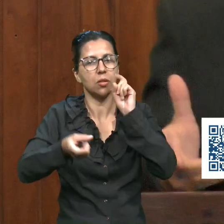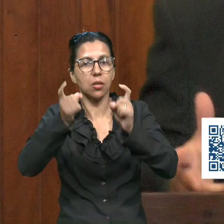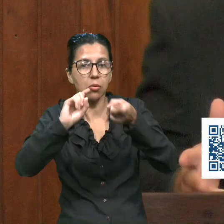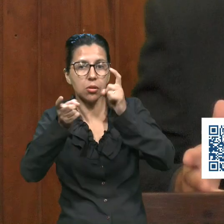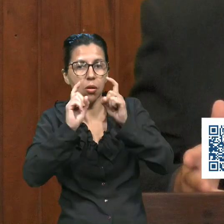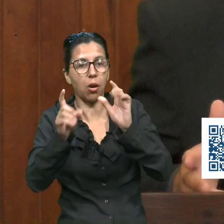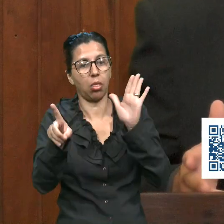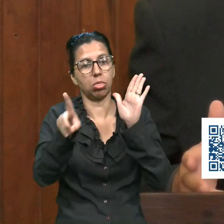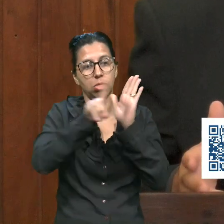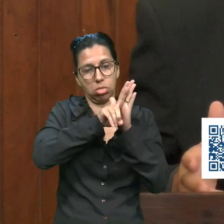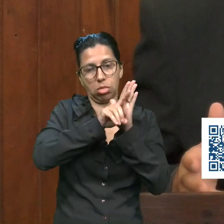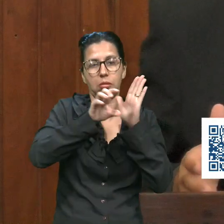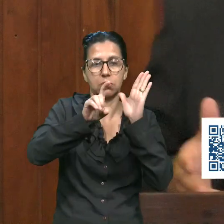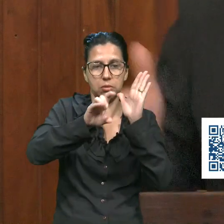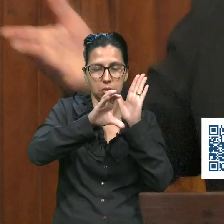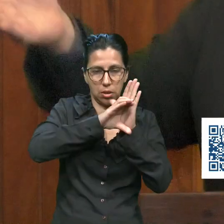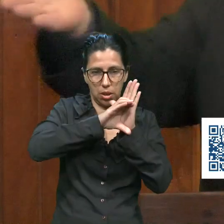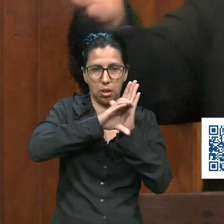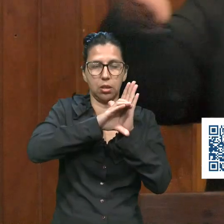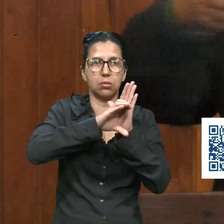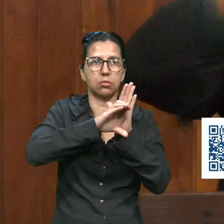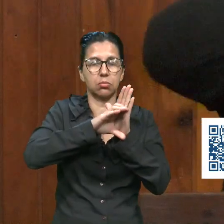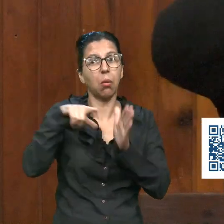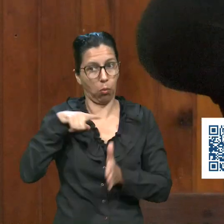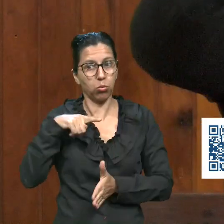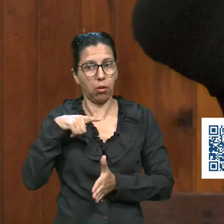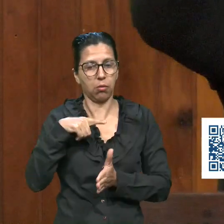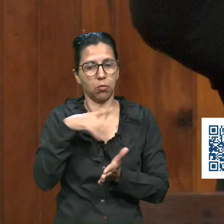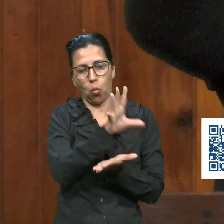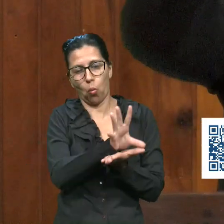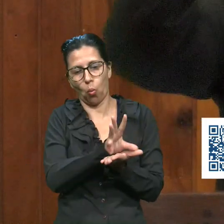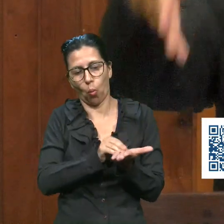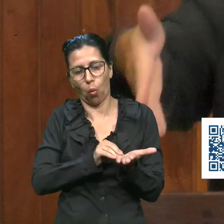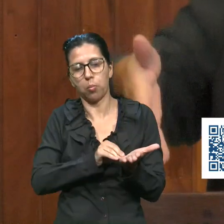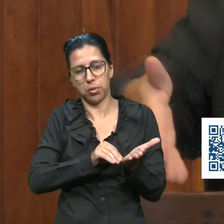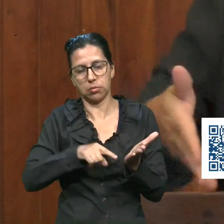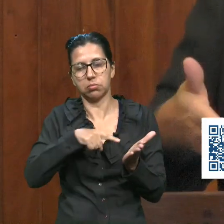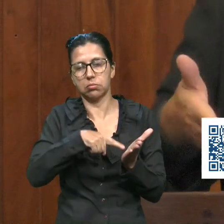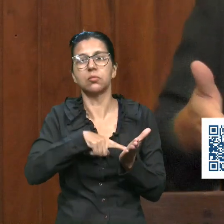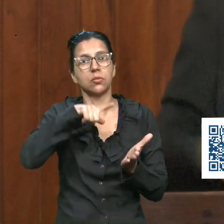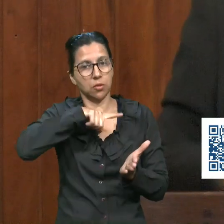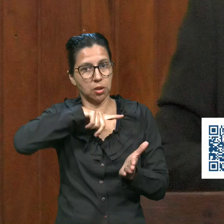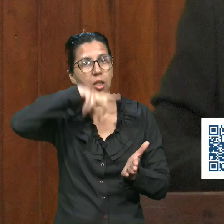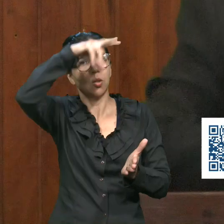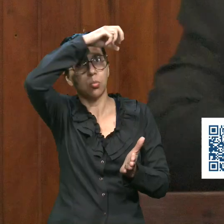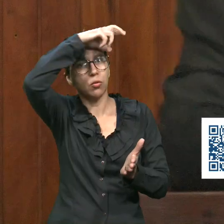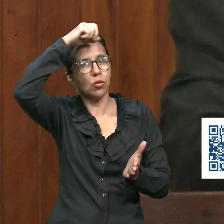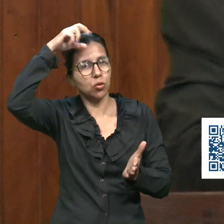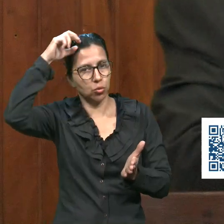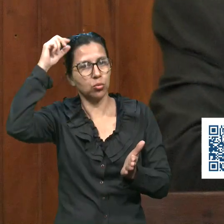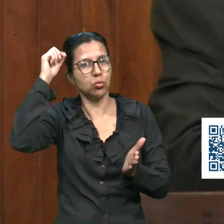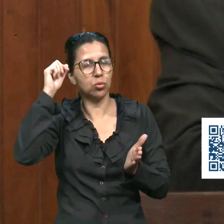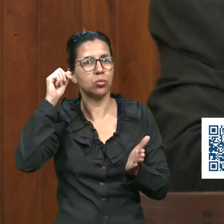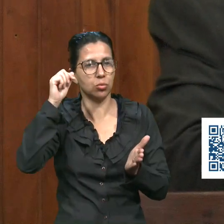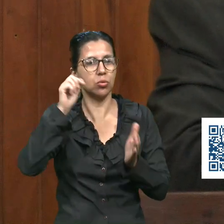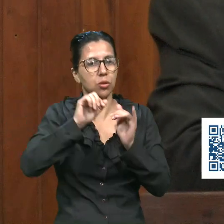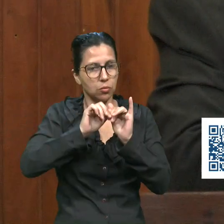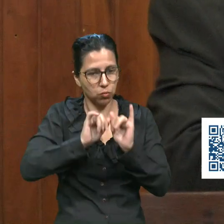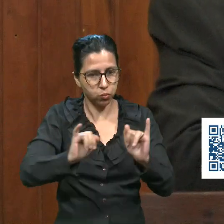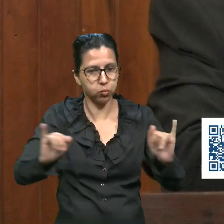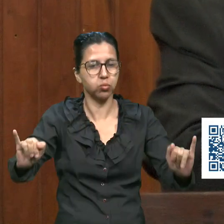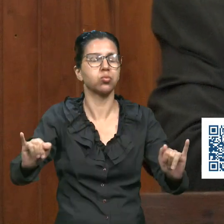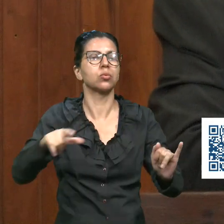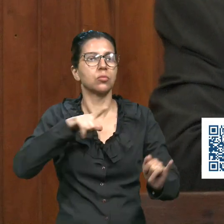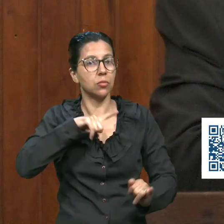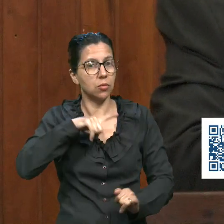elaboraram um decreto. Eu tenho cópia desse decreto, a Prefeitura publicou esse decreto de forma oficial, dizendo que daí sairia um recurso da